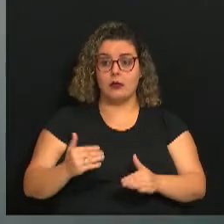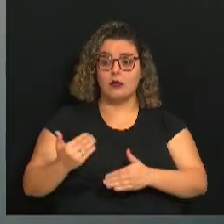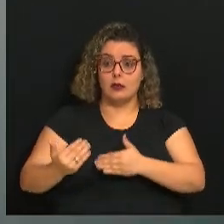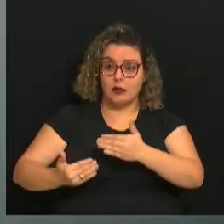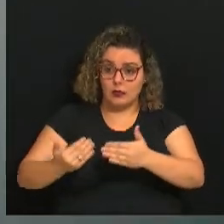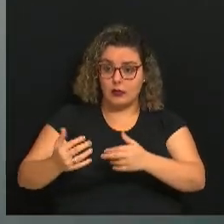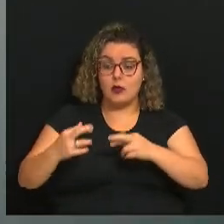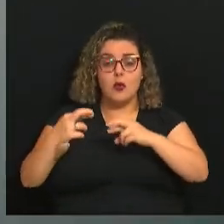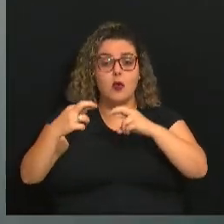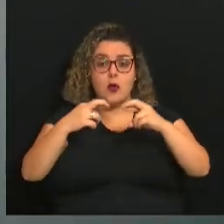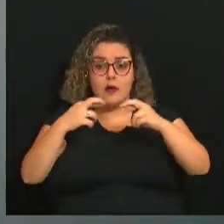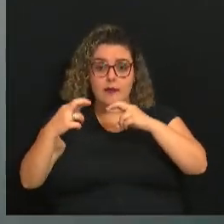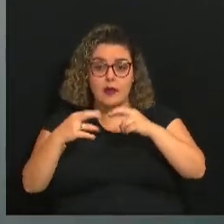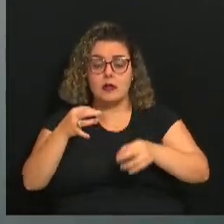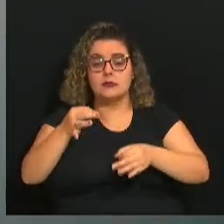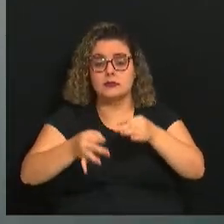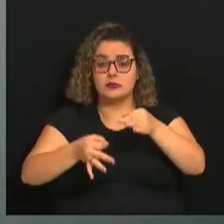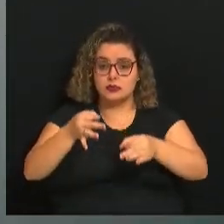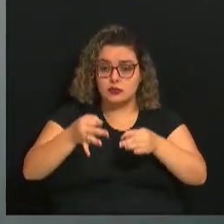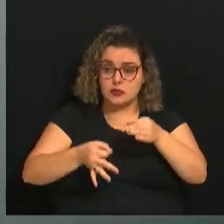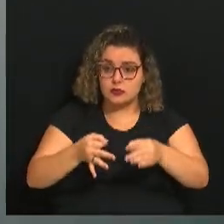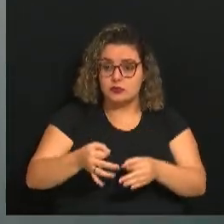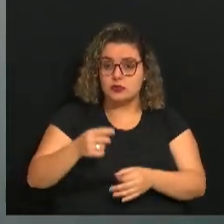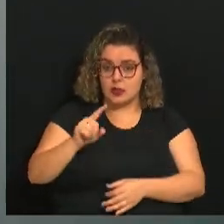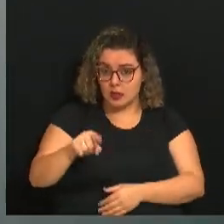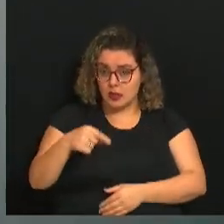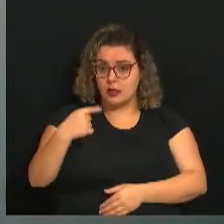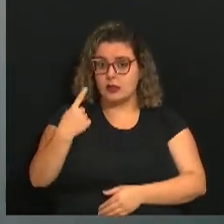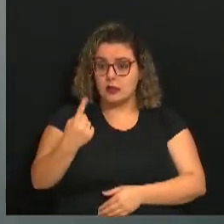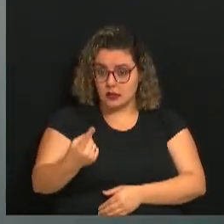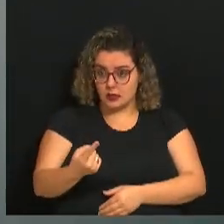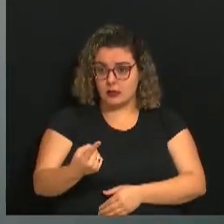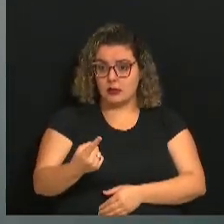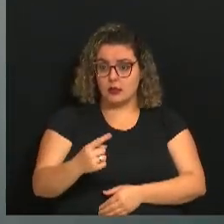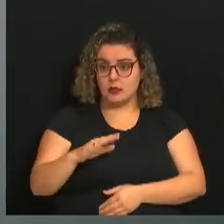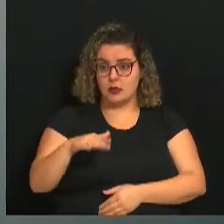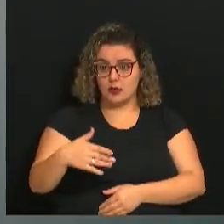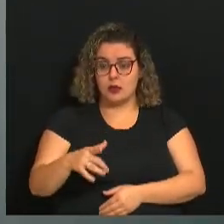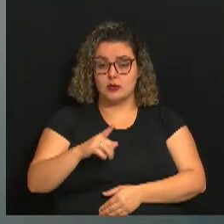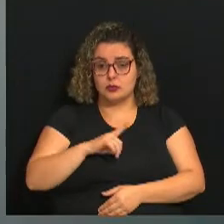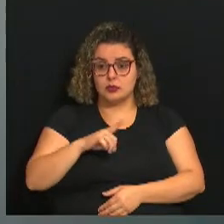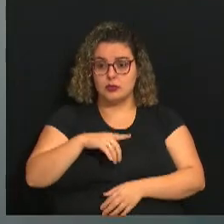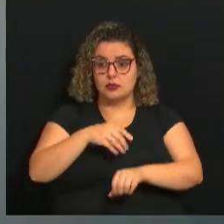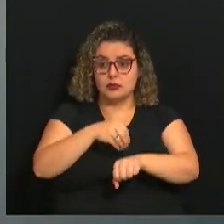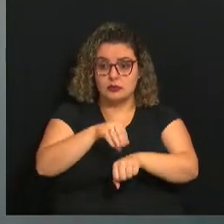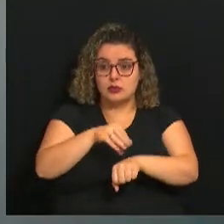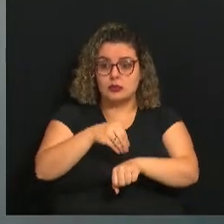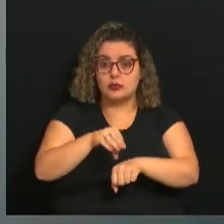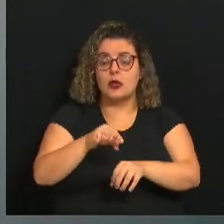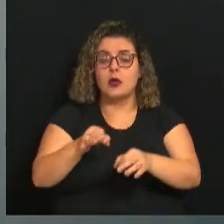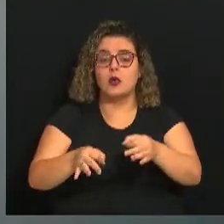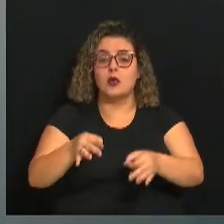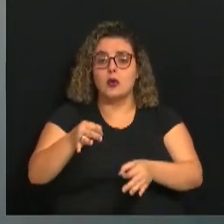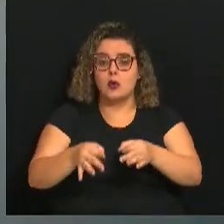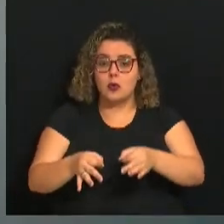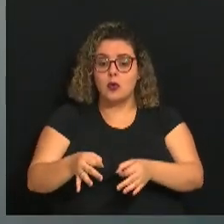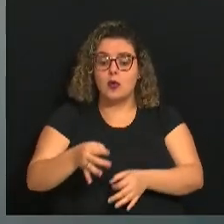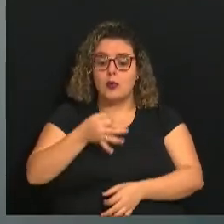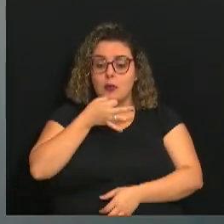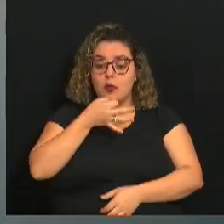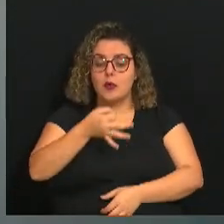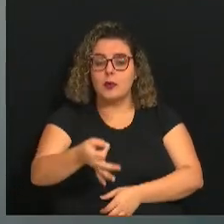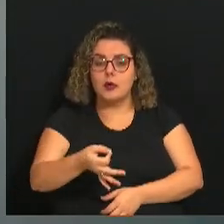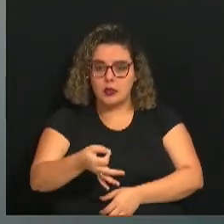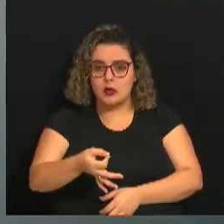análise jurídica e, posteriormente, quando nós tivermos um indicativo jurídico do que é cabível